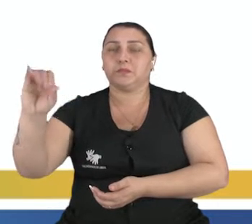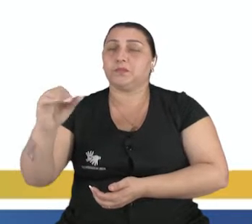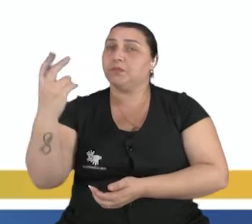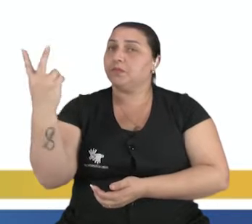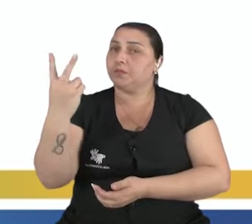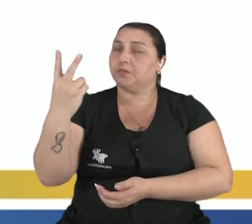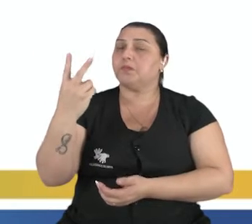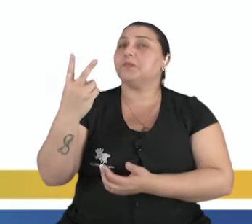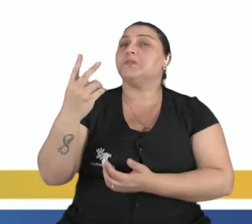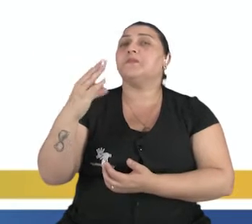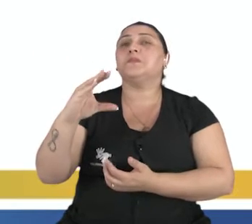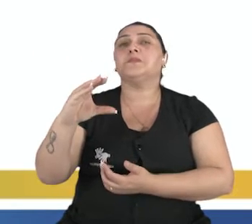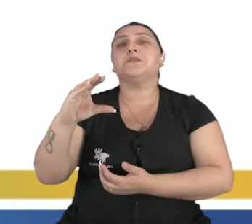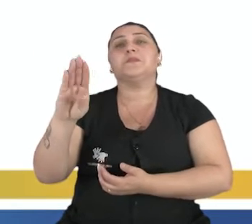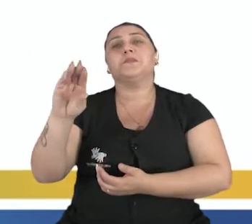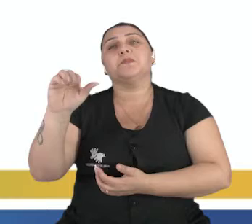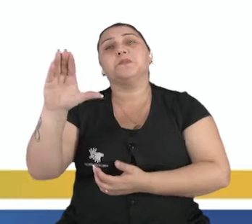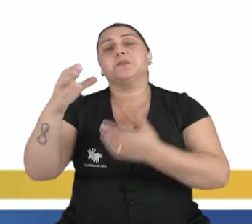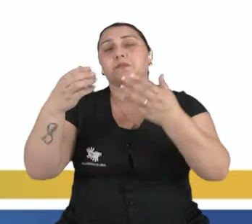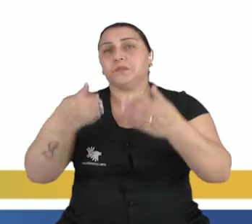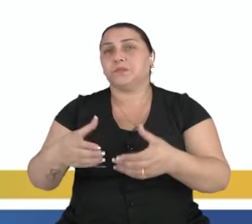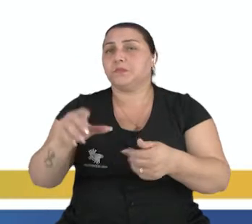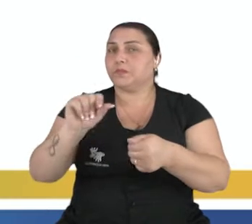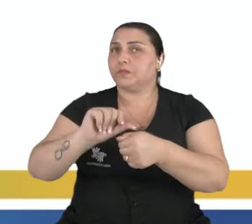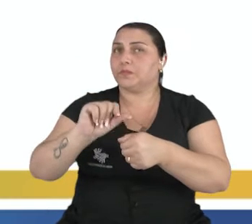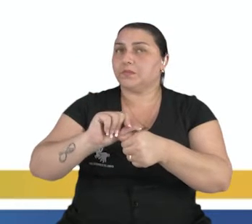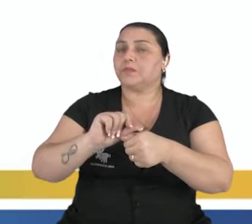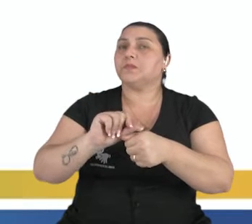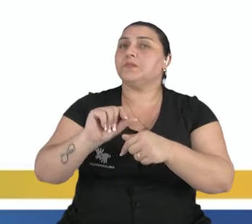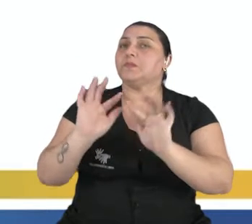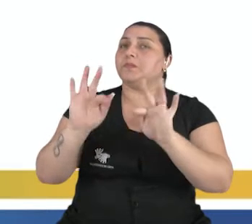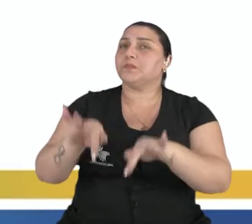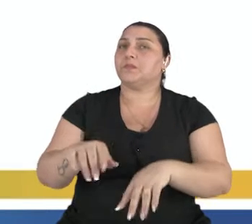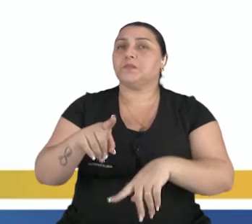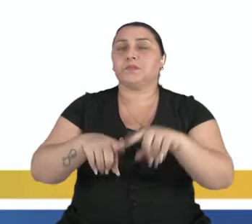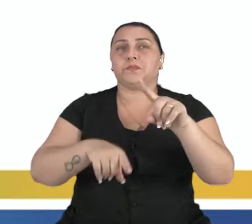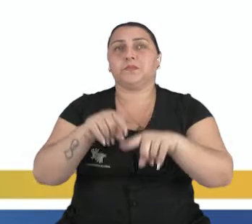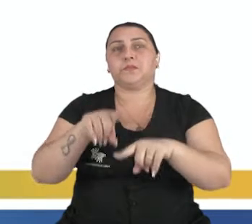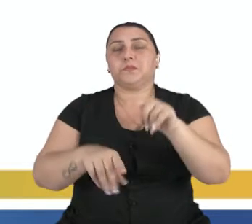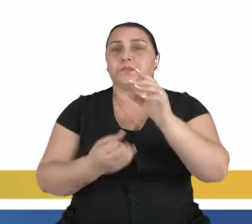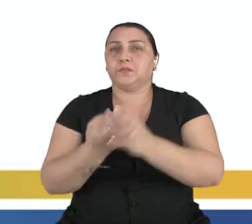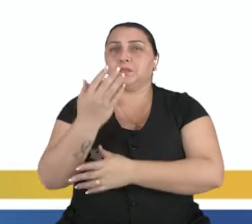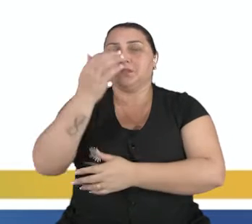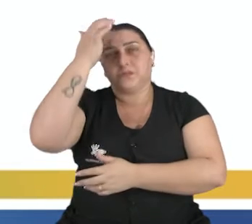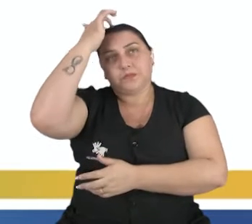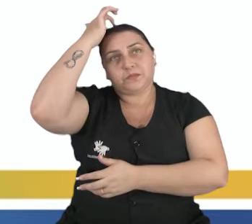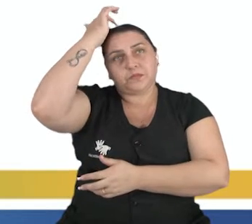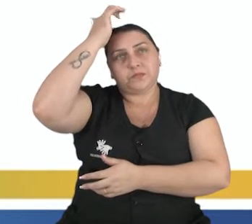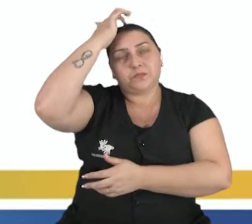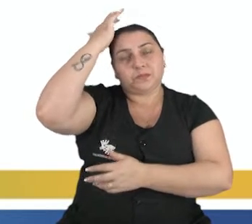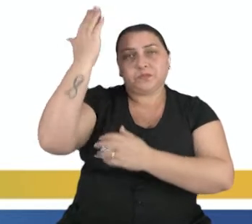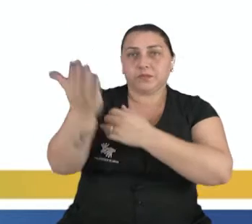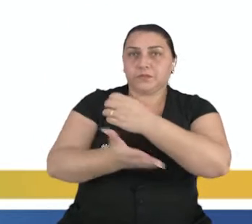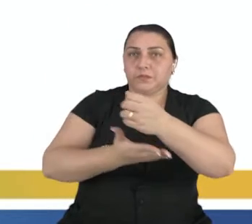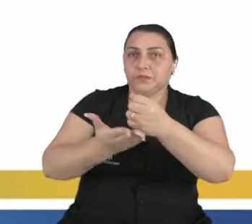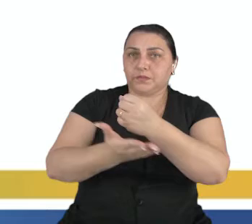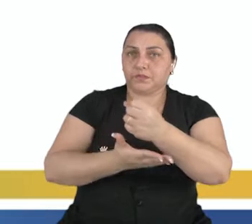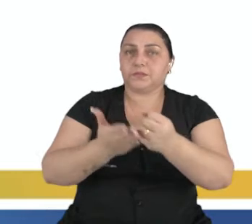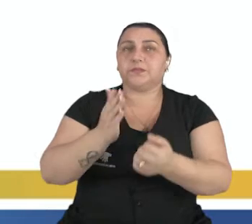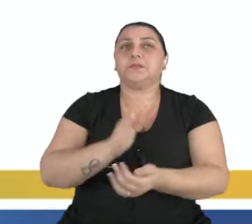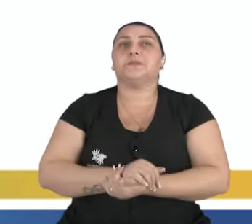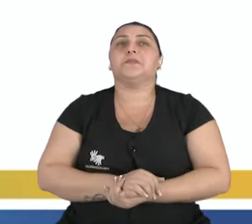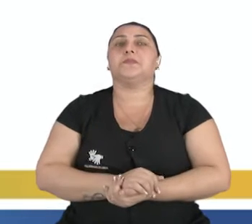nosso bolo lá, que reage para produzir o nosso produto final, que no caso é essa base,